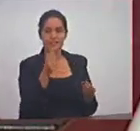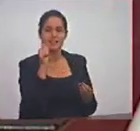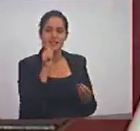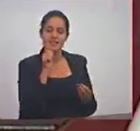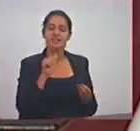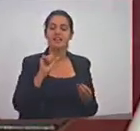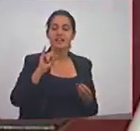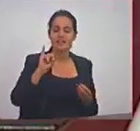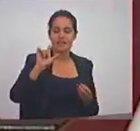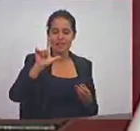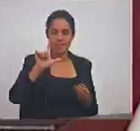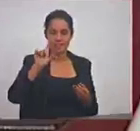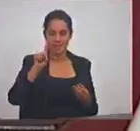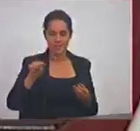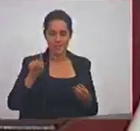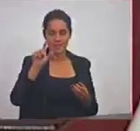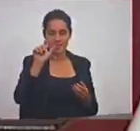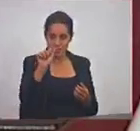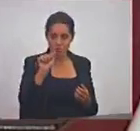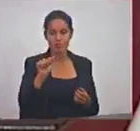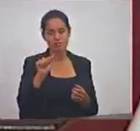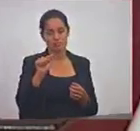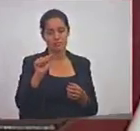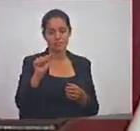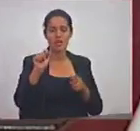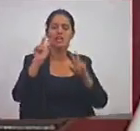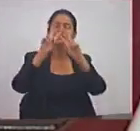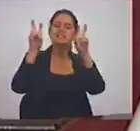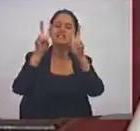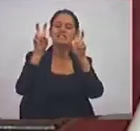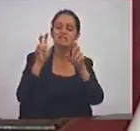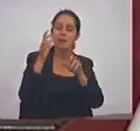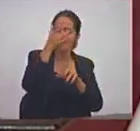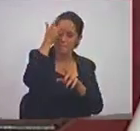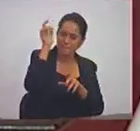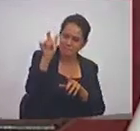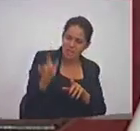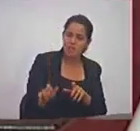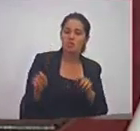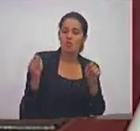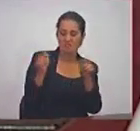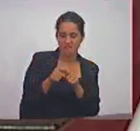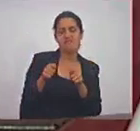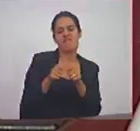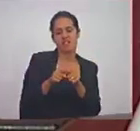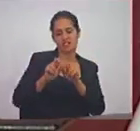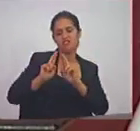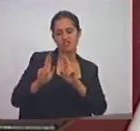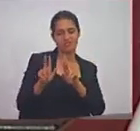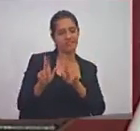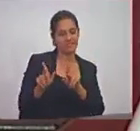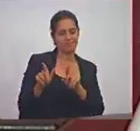Ilza Pontes da Encarnação, com o título Gente que Faz, pelos relevantes serviços prestados a Votuporanga,